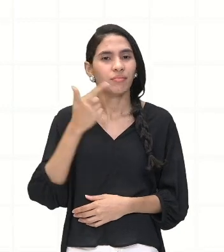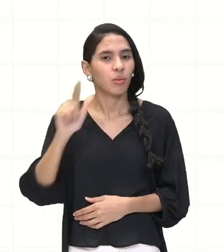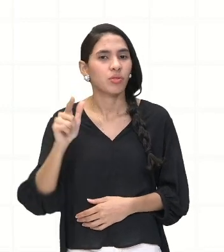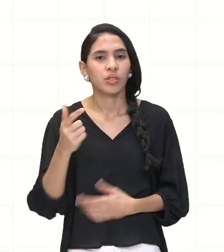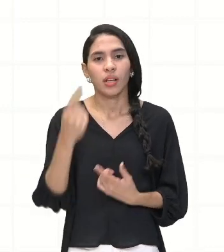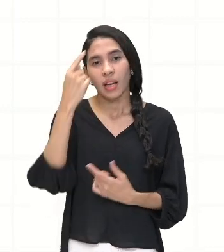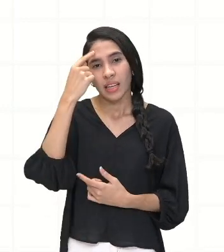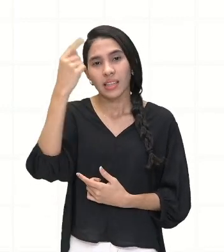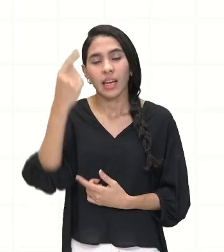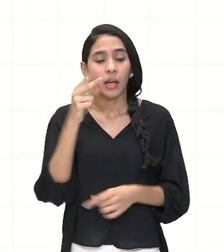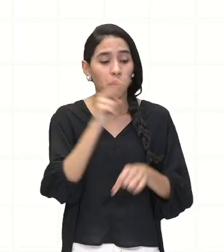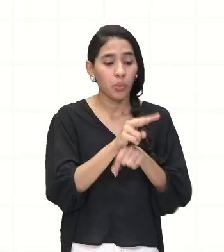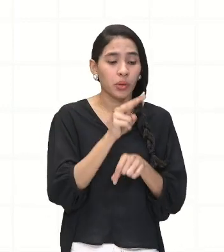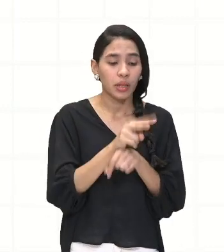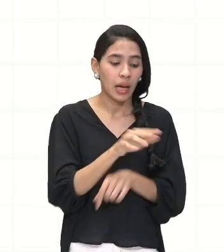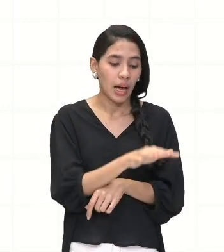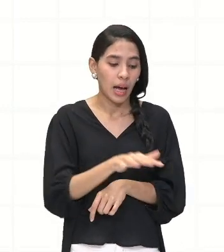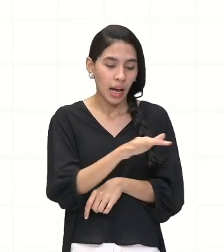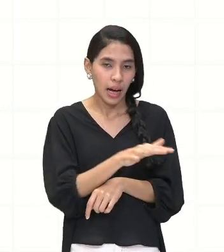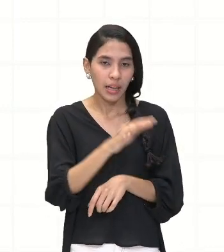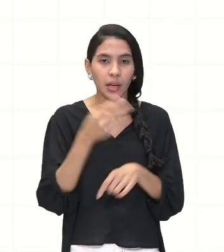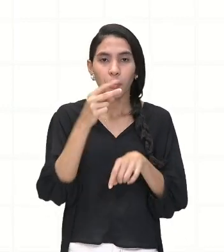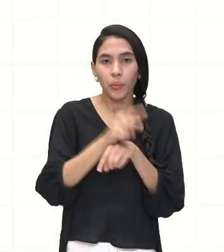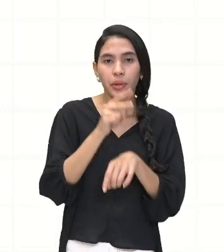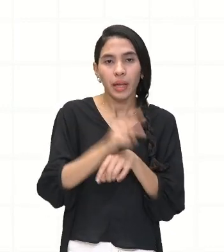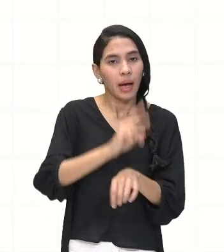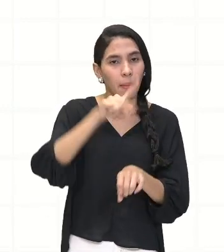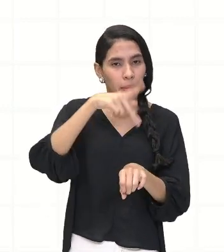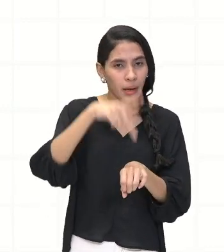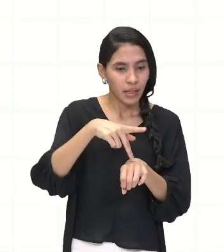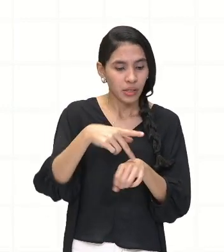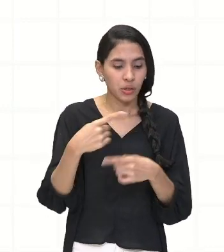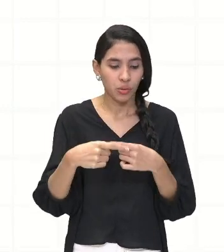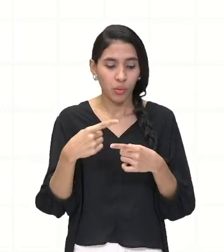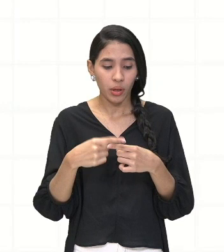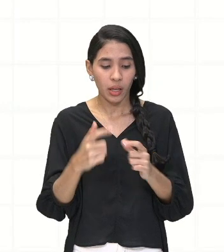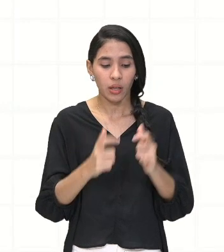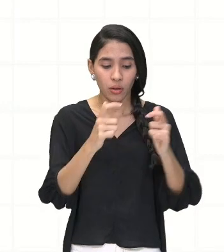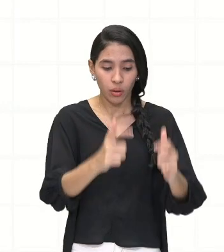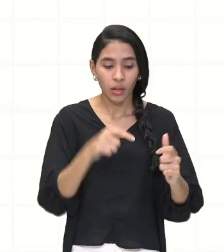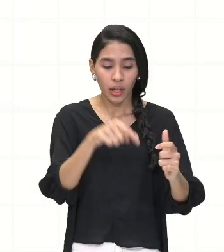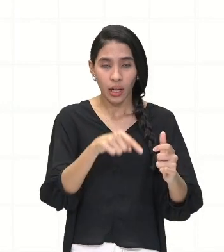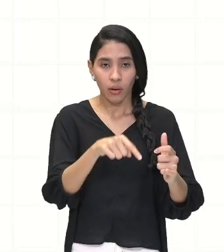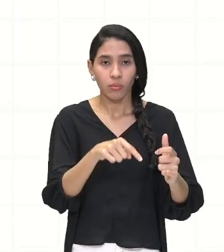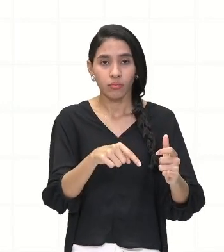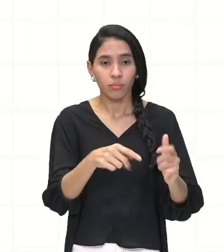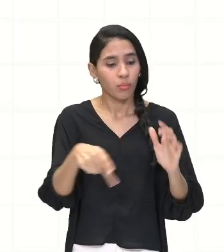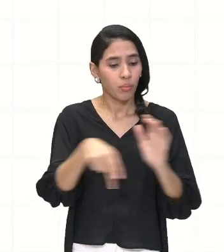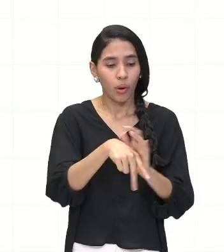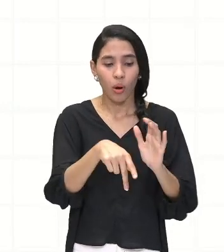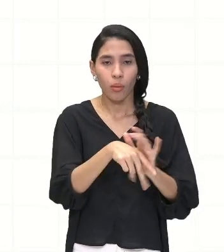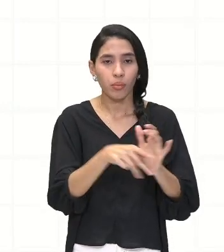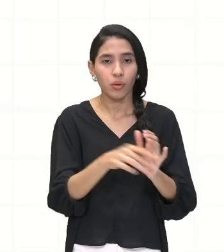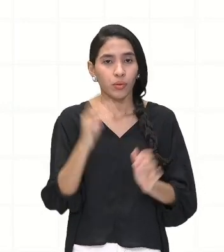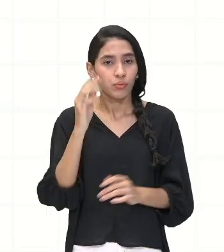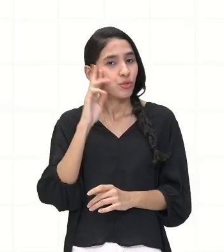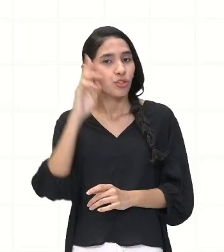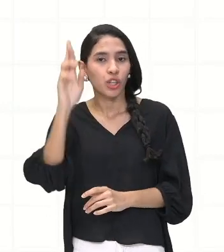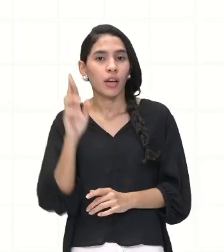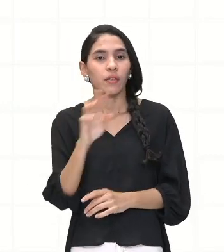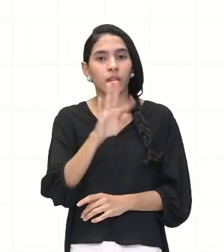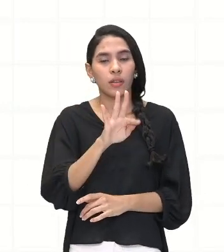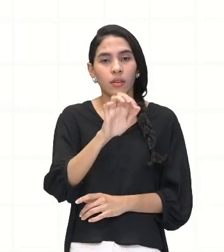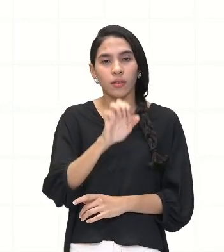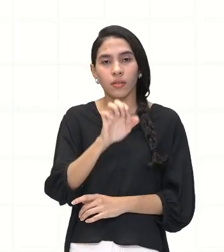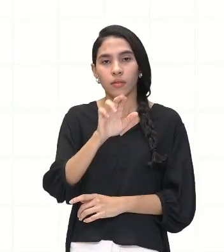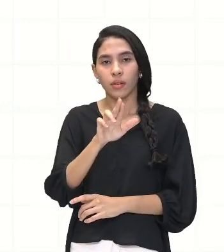de preservar a nação, porque aquele território pertencia ao senhor feudal. Então, à medida em que